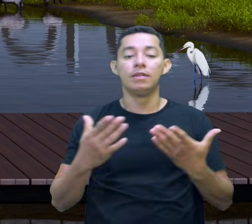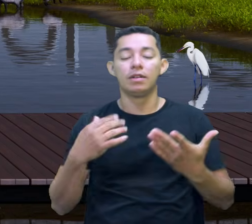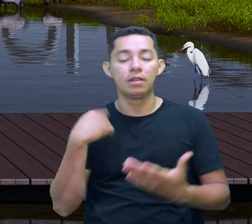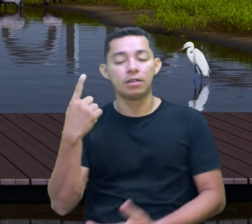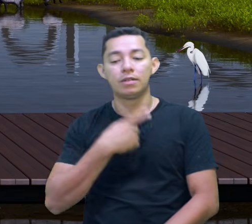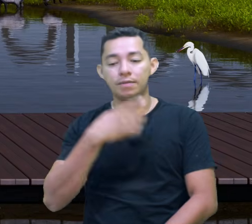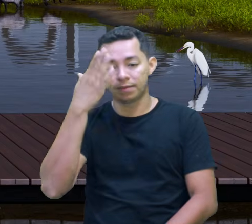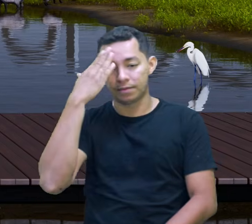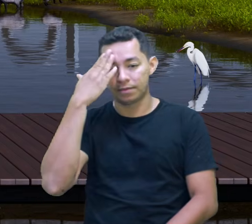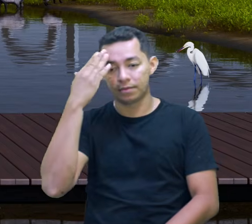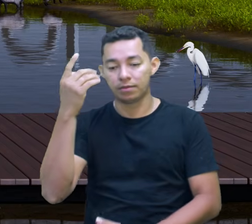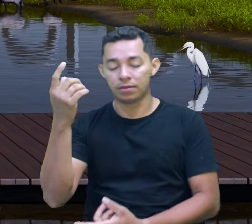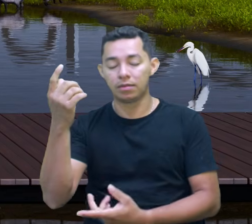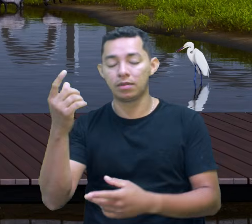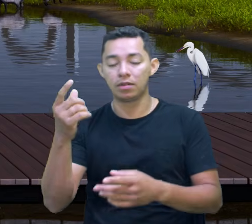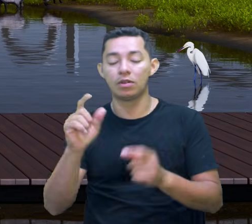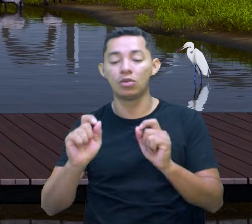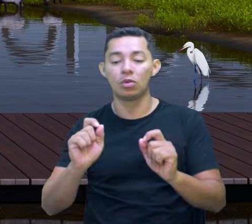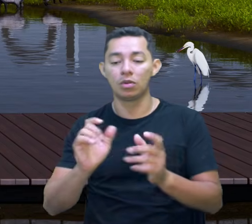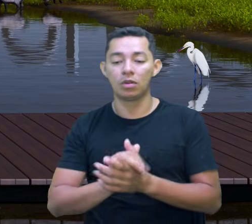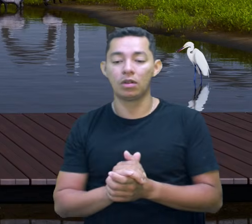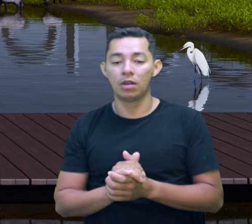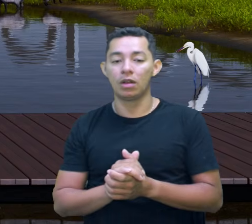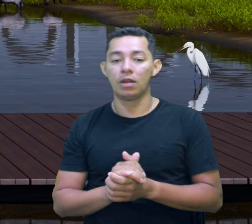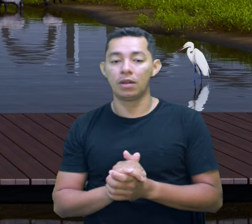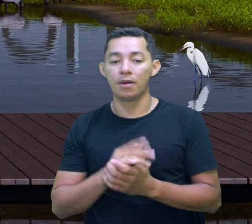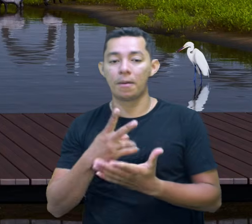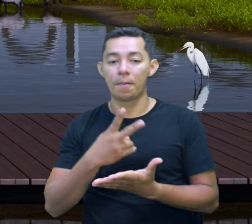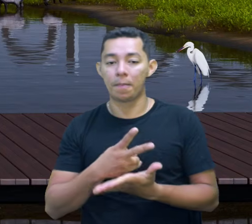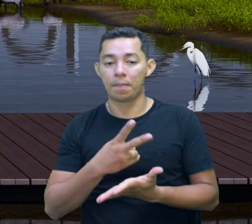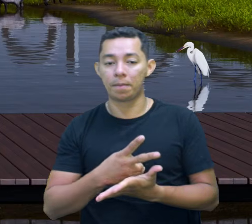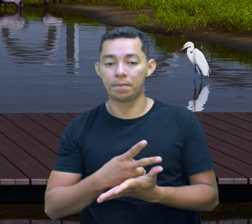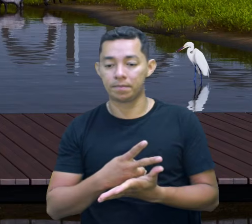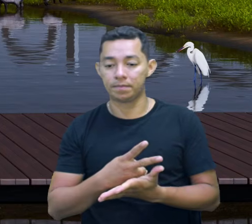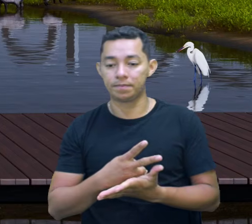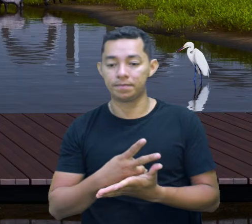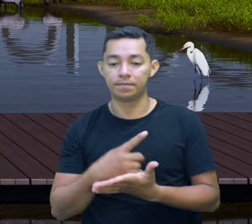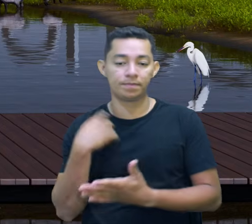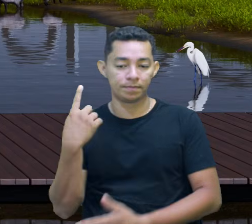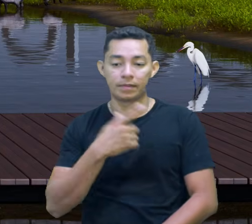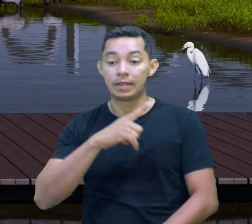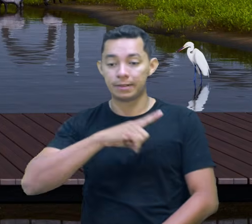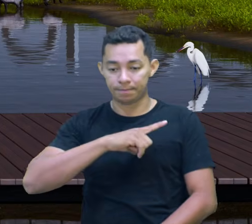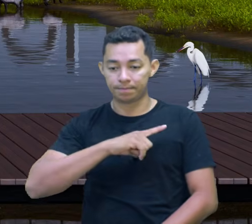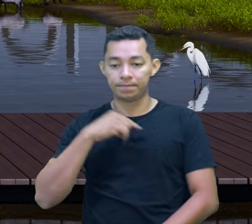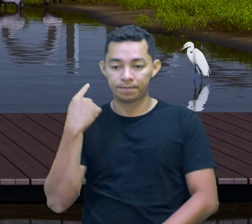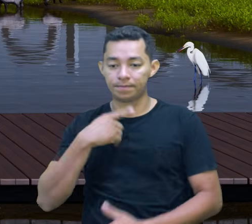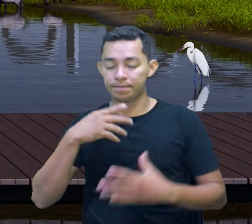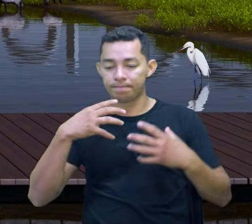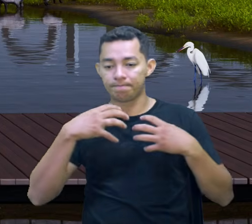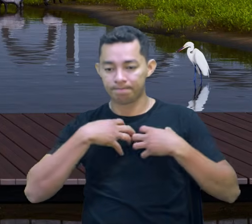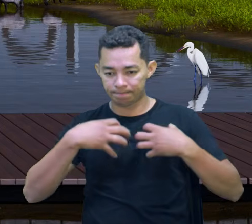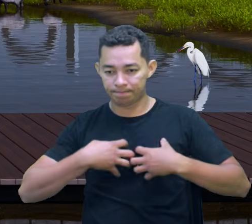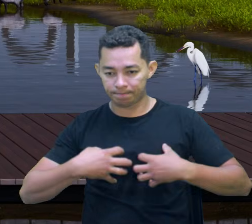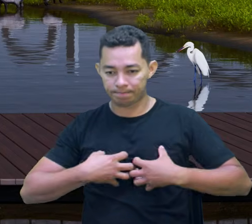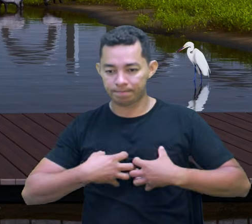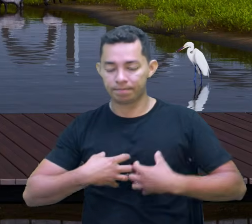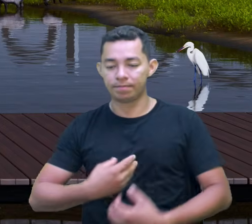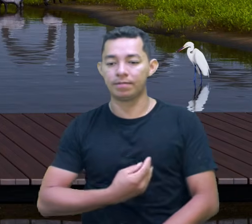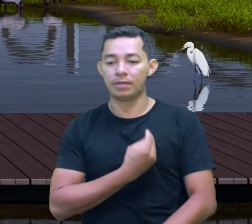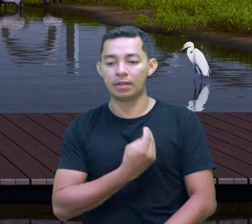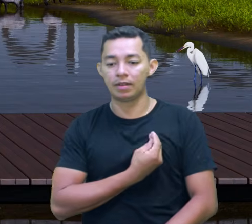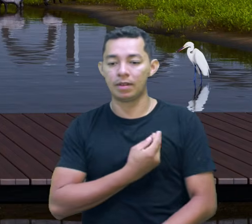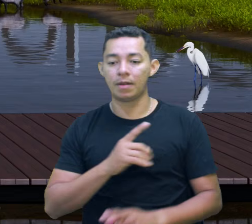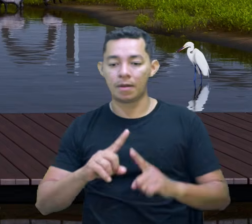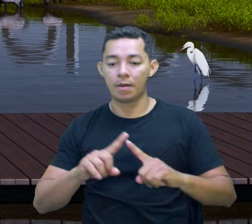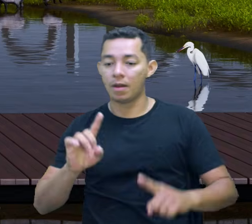gente sabe que mesmo a gente tendo a nossa forma de viver, mas não somos só nós